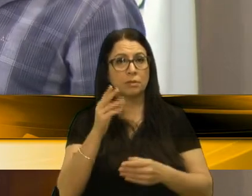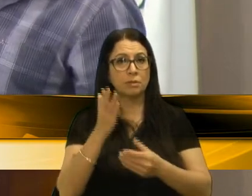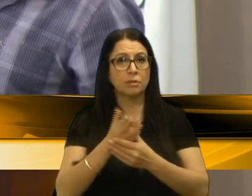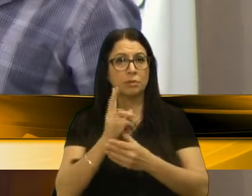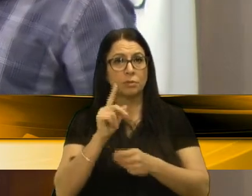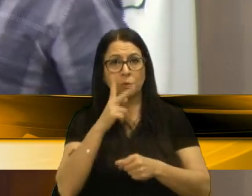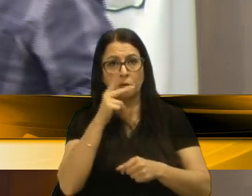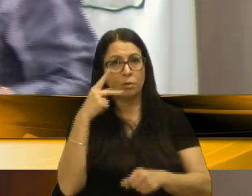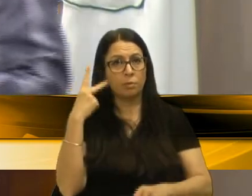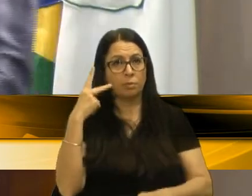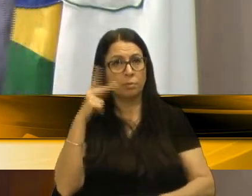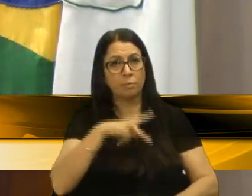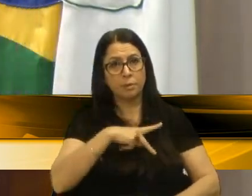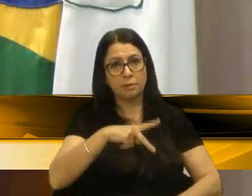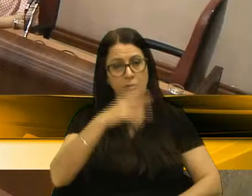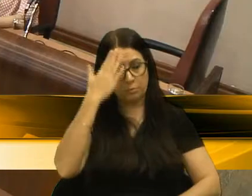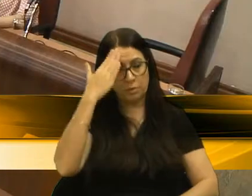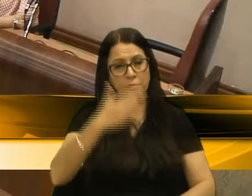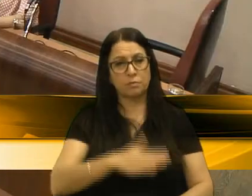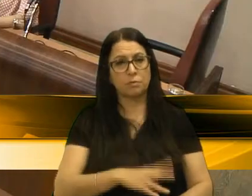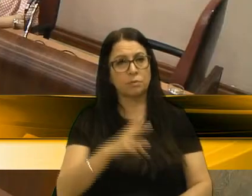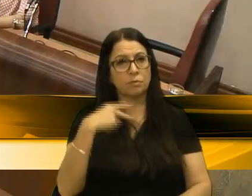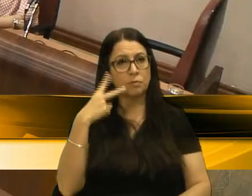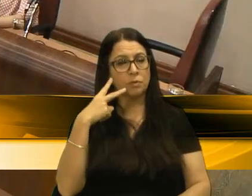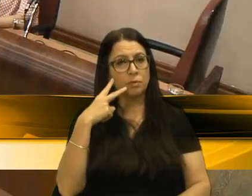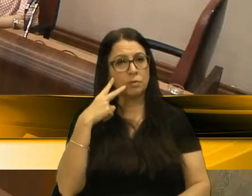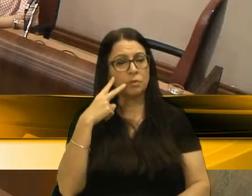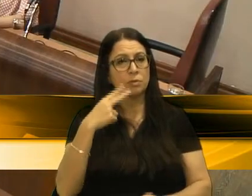entrando nos eixos. Era isso, senhor presidente. Muito obrigado. Próxima inscrição, vereador Renato Nunes.